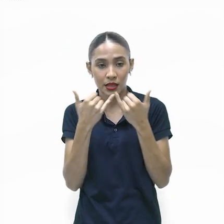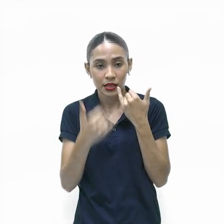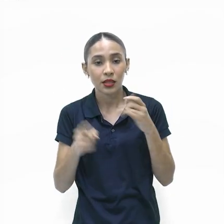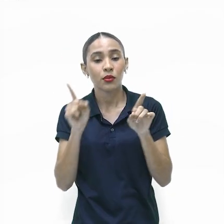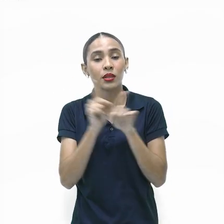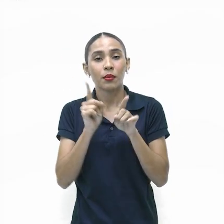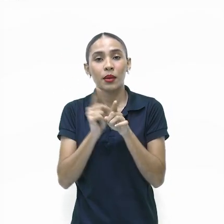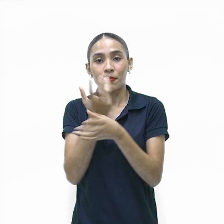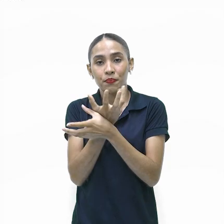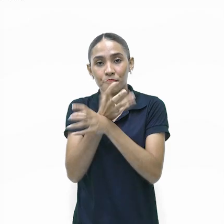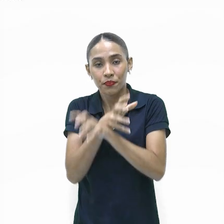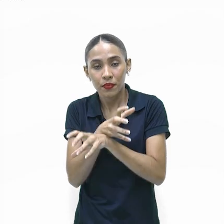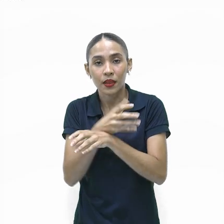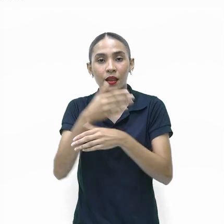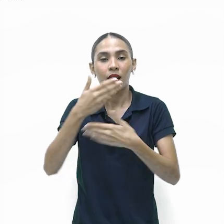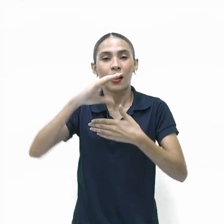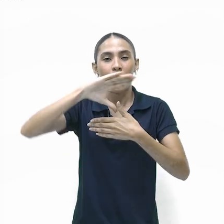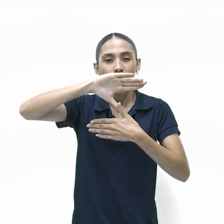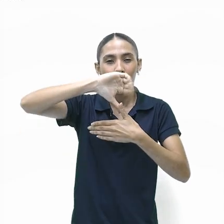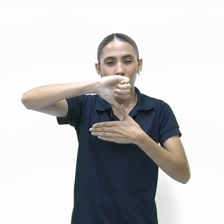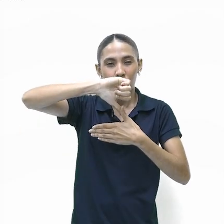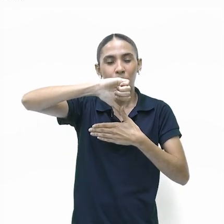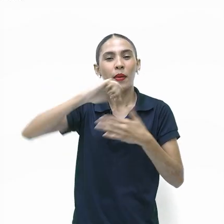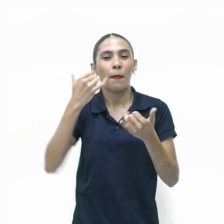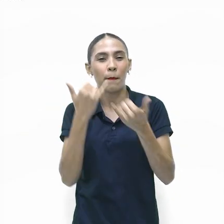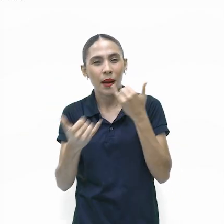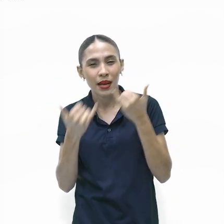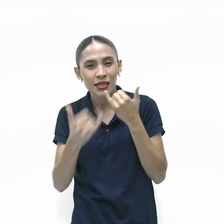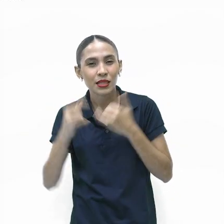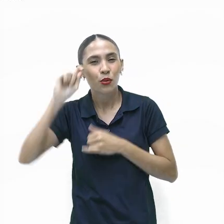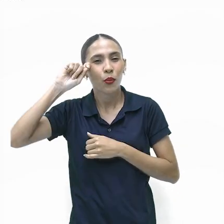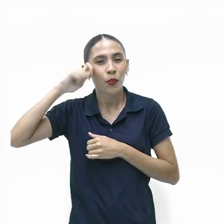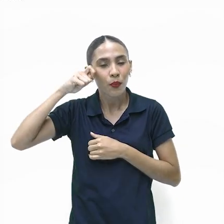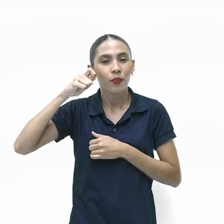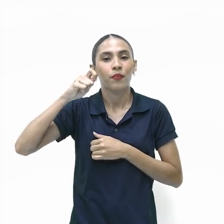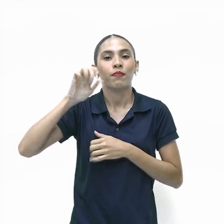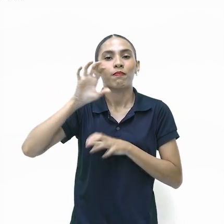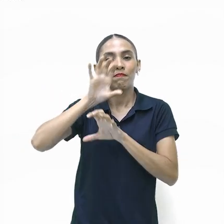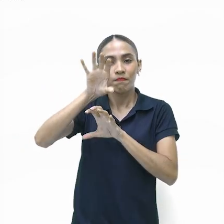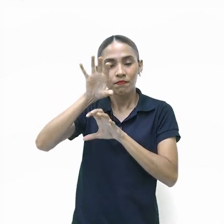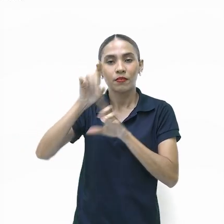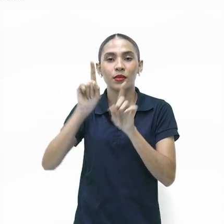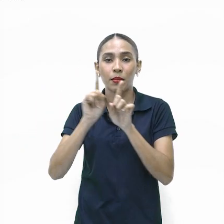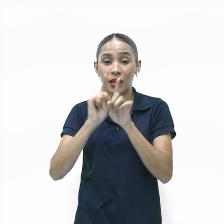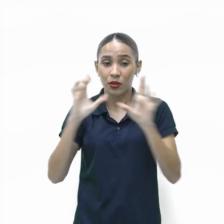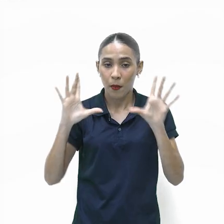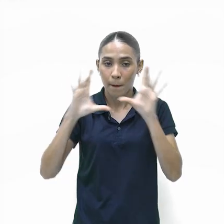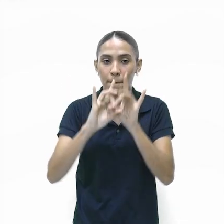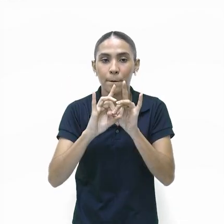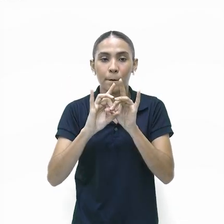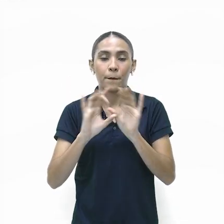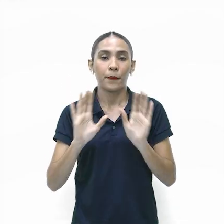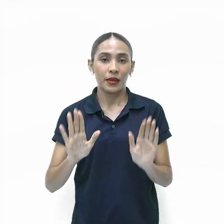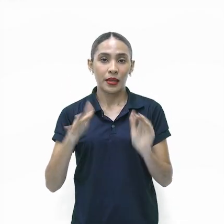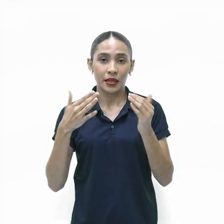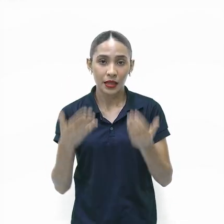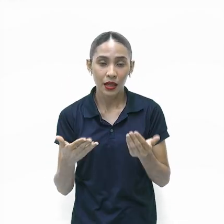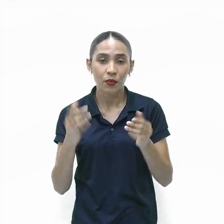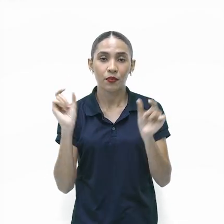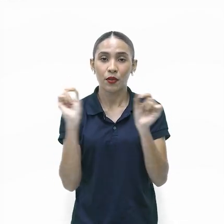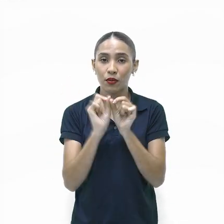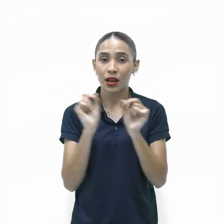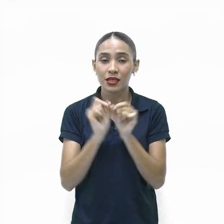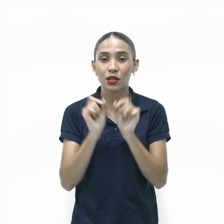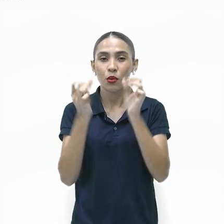a descoberta de fósseis na América do Sul, parecidos com os africanos, né, que são continentes que um dia já foram unidos.